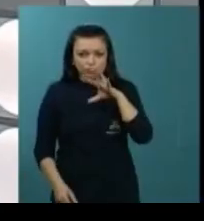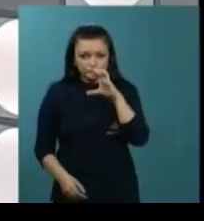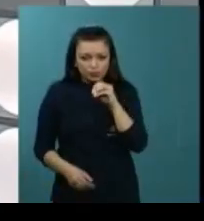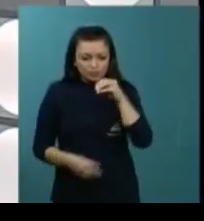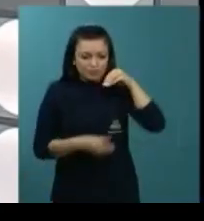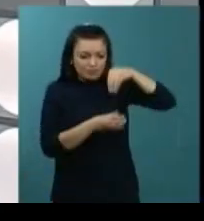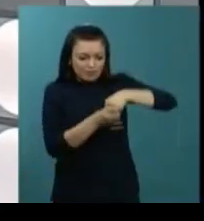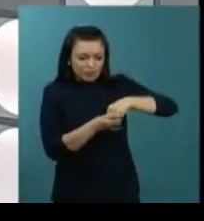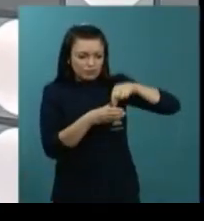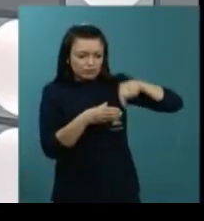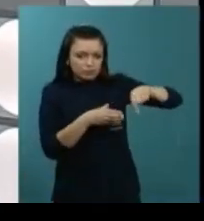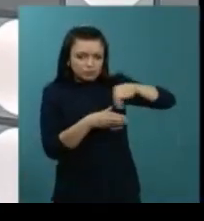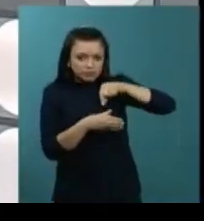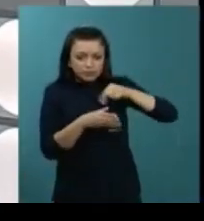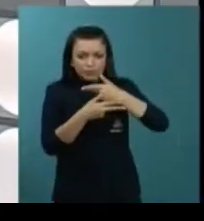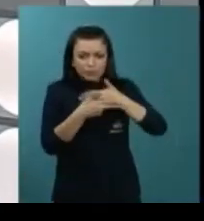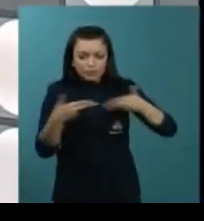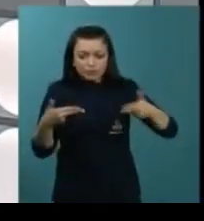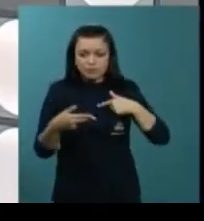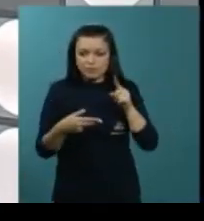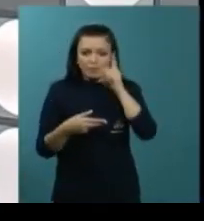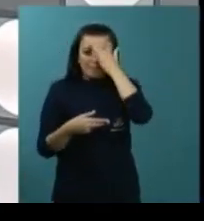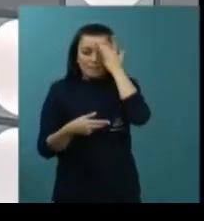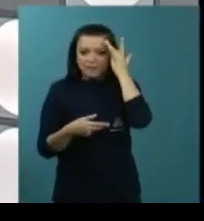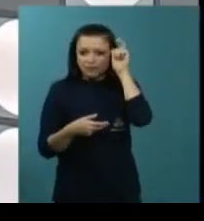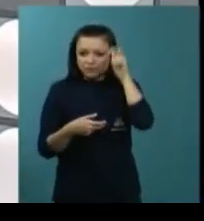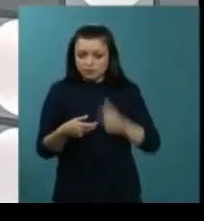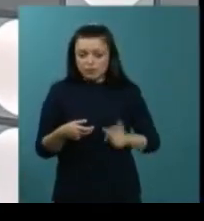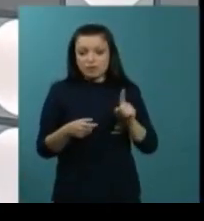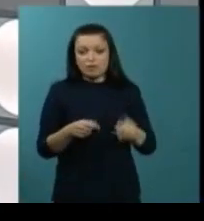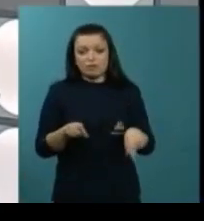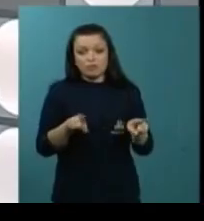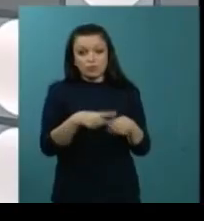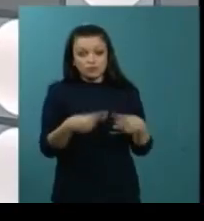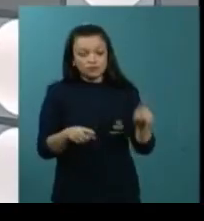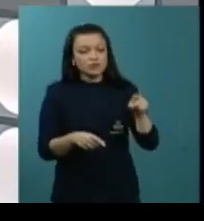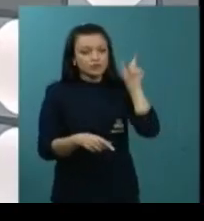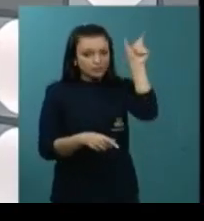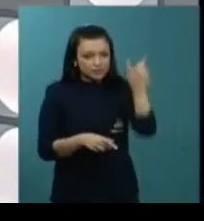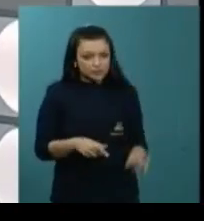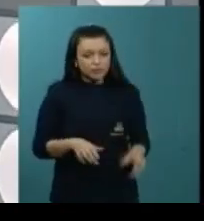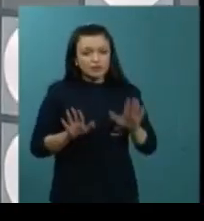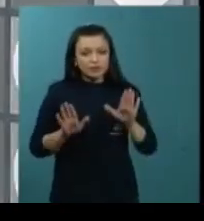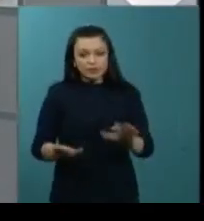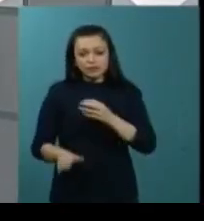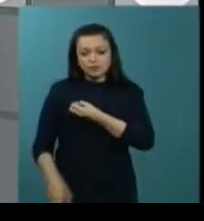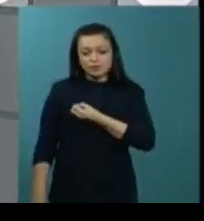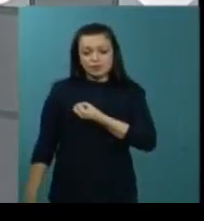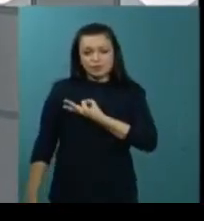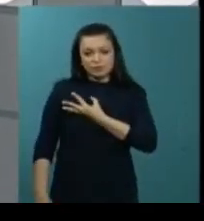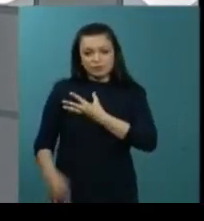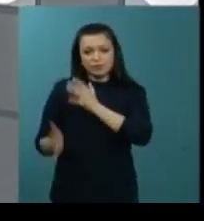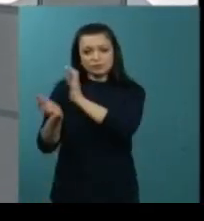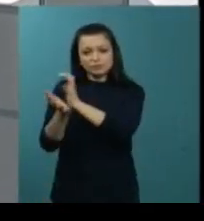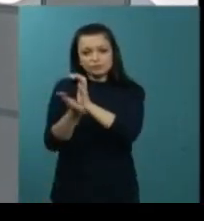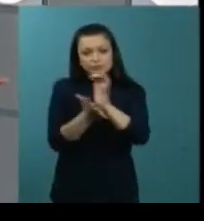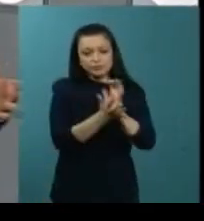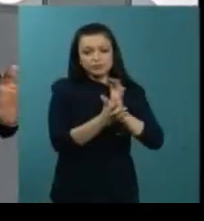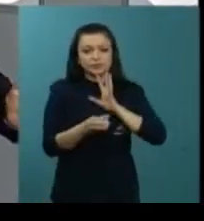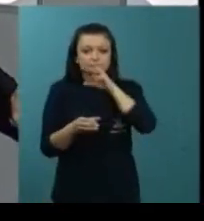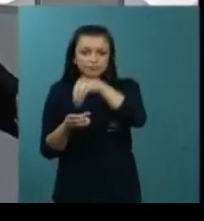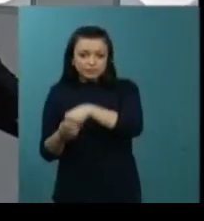conjunto são pessoas, porque um conjunto pode ser formado